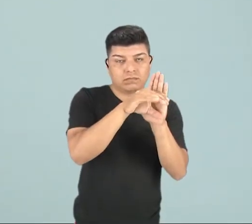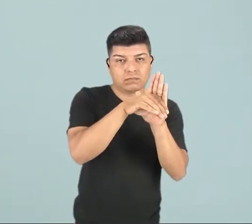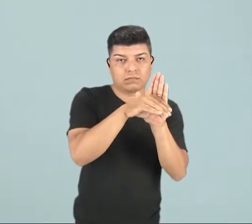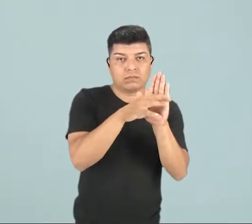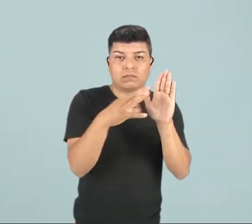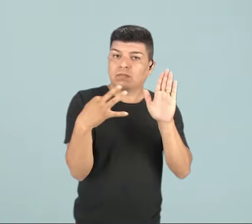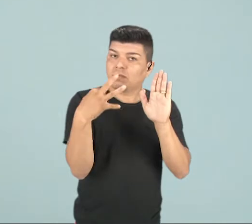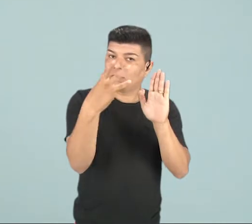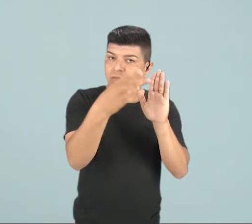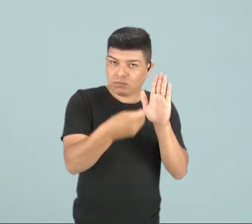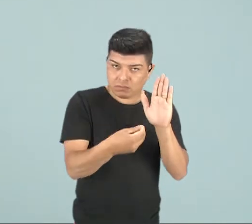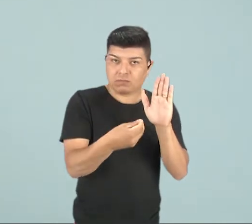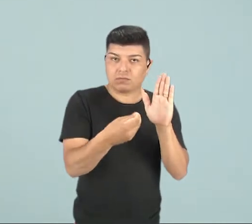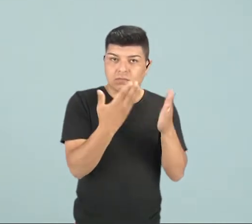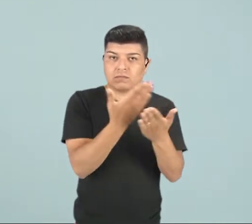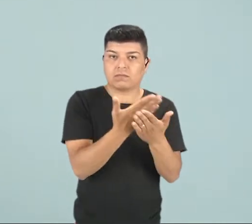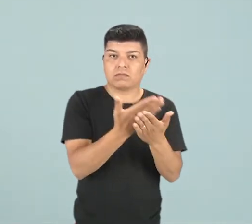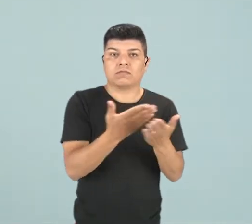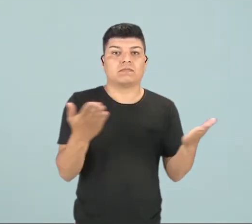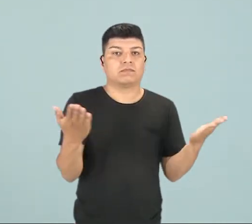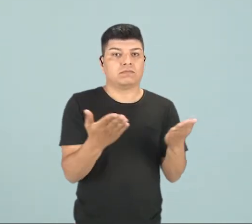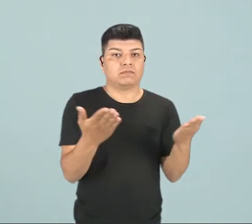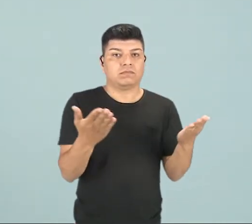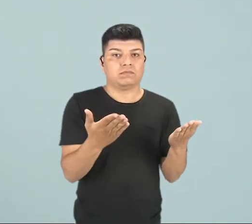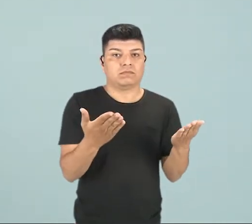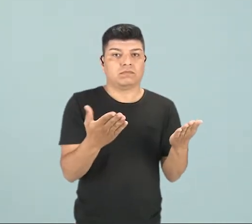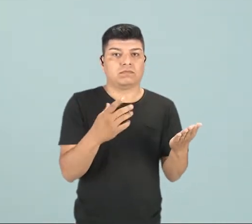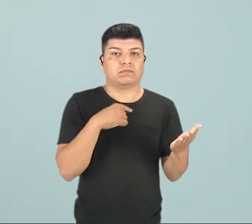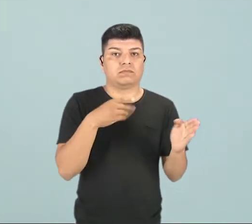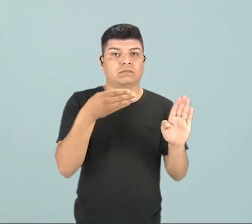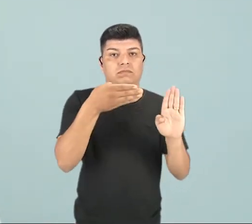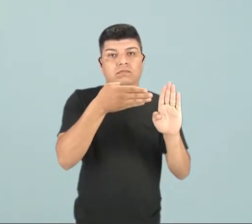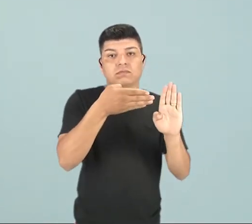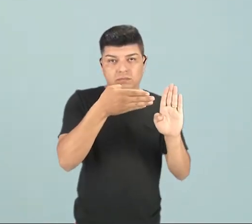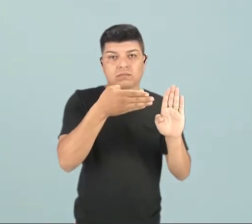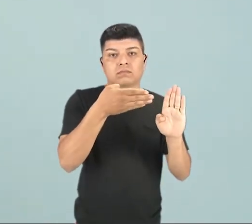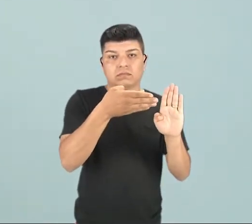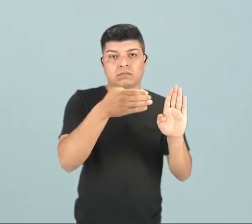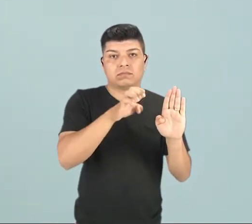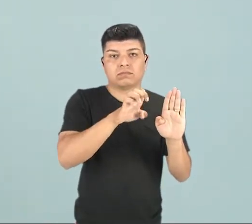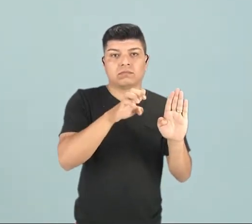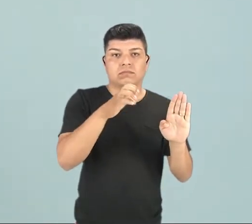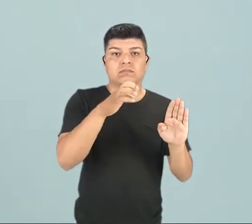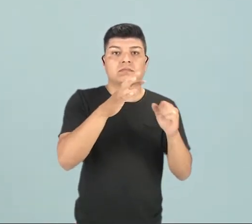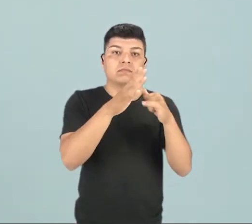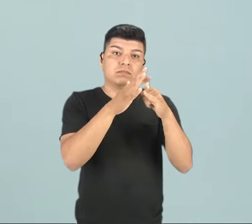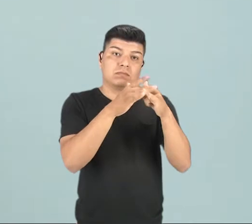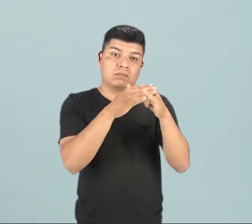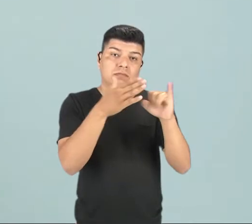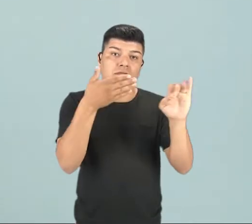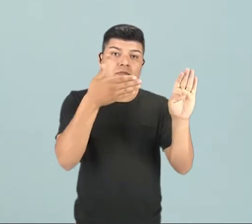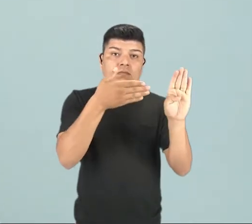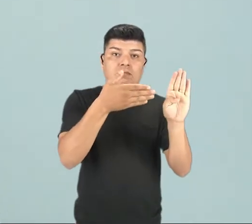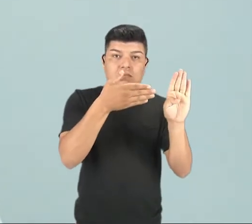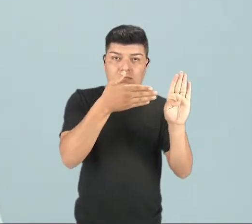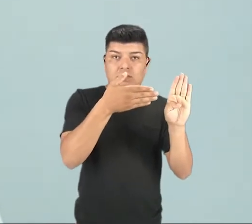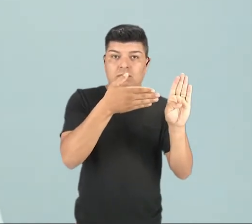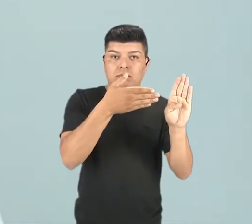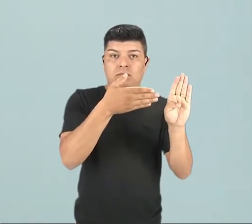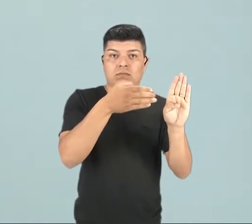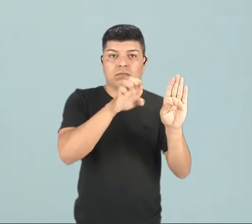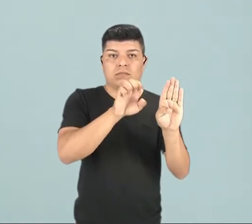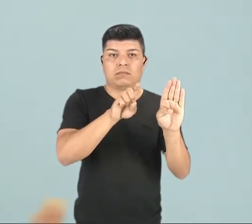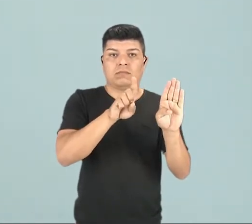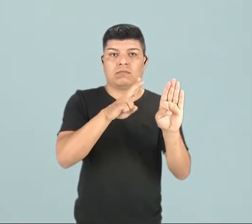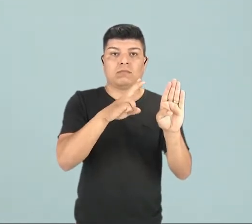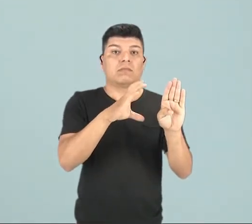está vendo, inclusive na aula de hoje, eles estão lá na nossa plataforma, lá no YouTube e na plataforma do